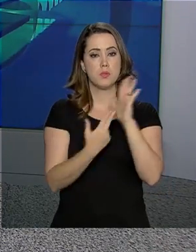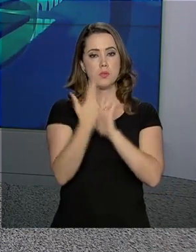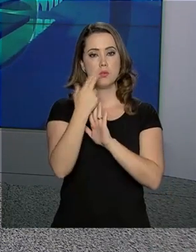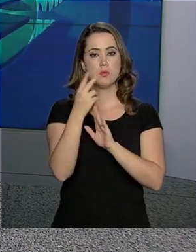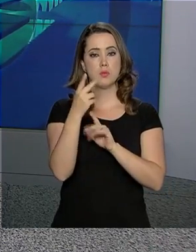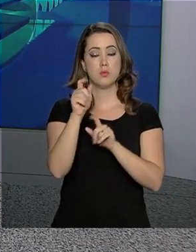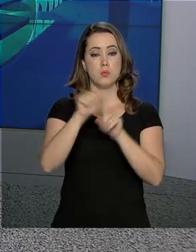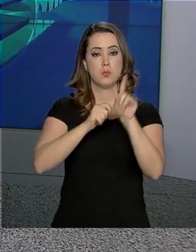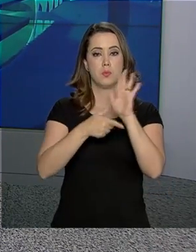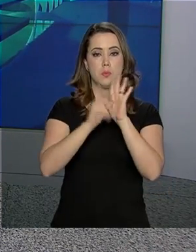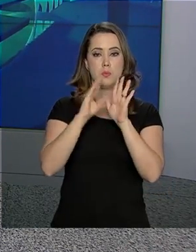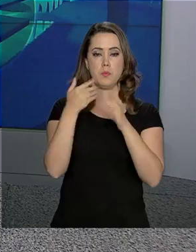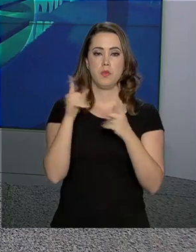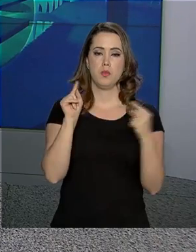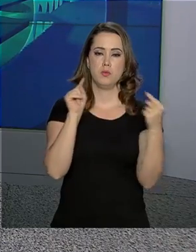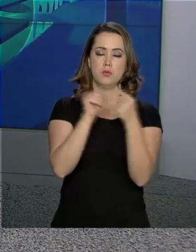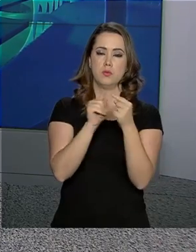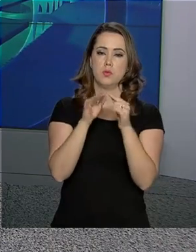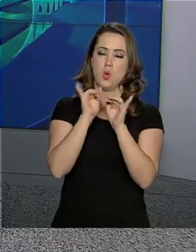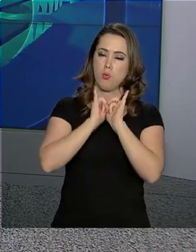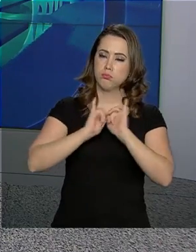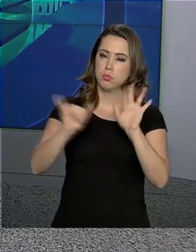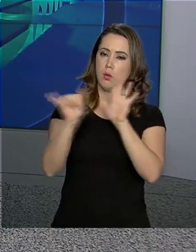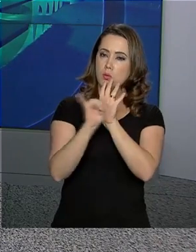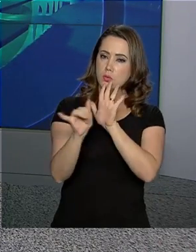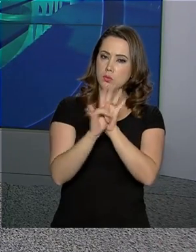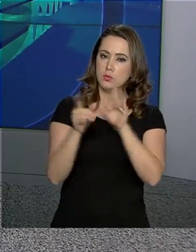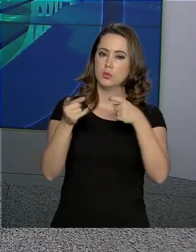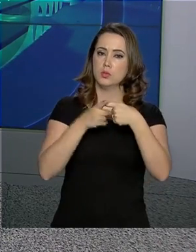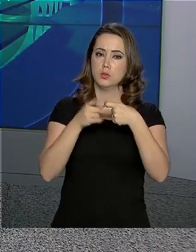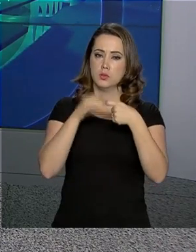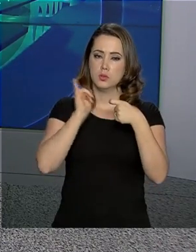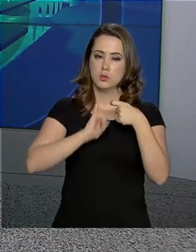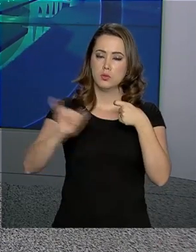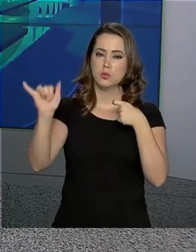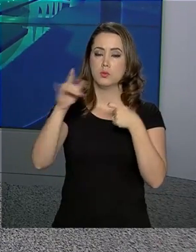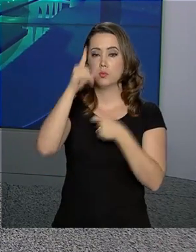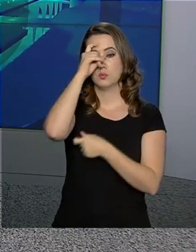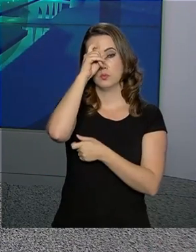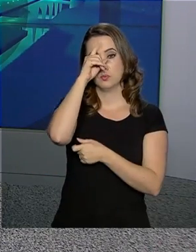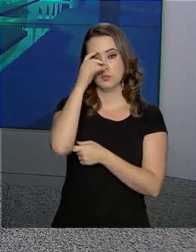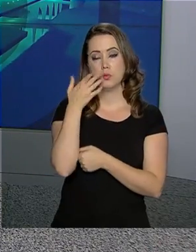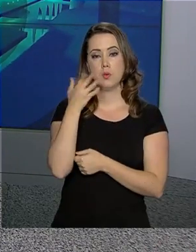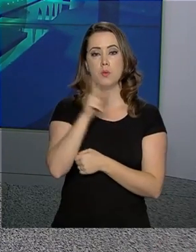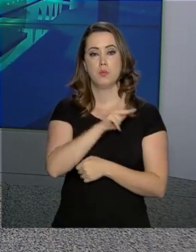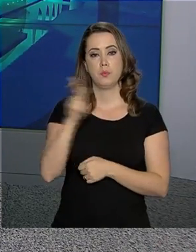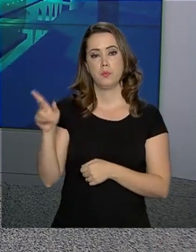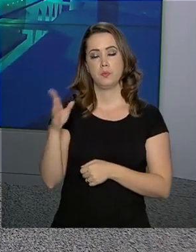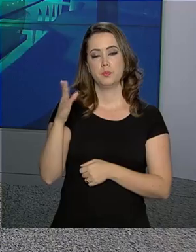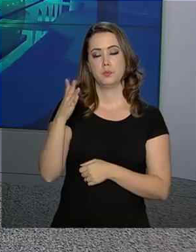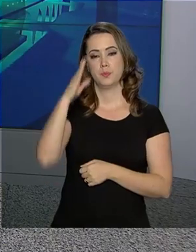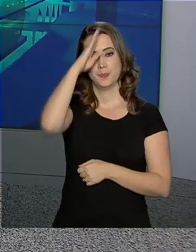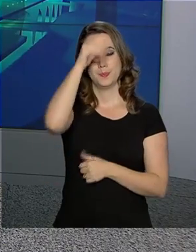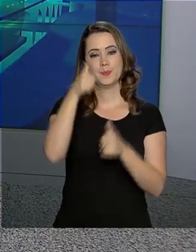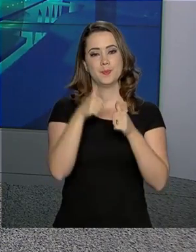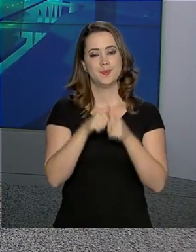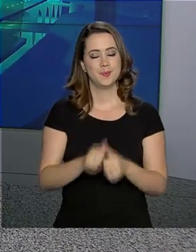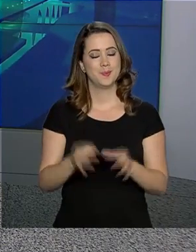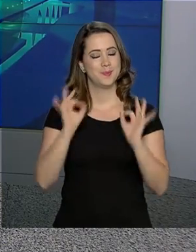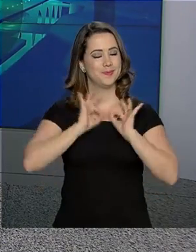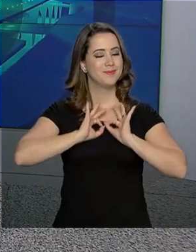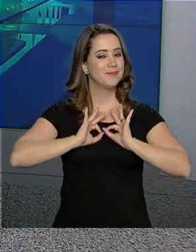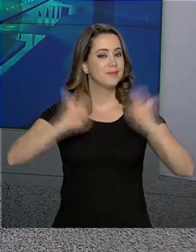cirurgia no mês passado. De acordo com um boletim médico divulgado pelo Hospital Albert Einstein, o presidente encontra-se